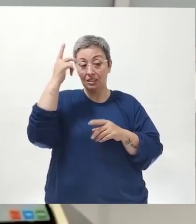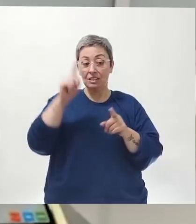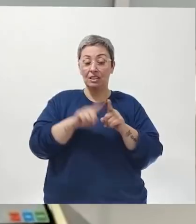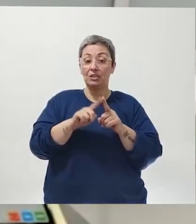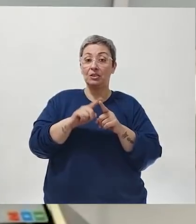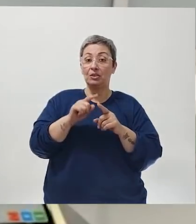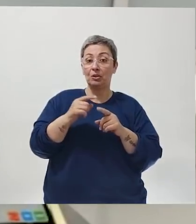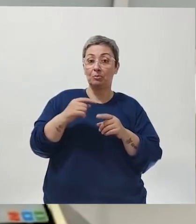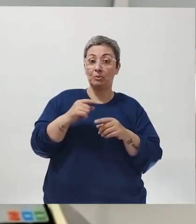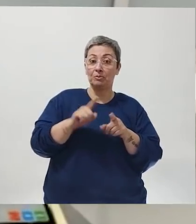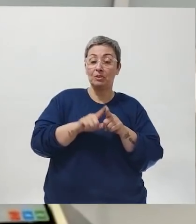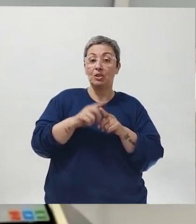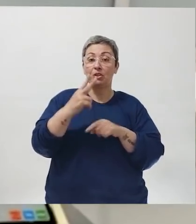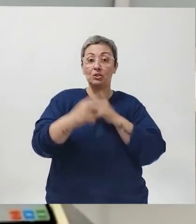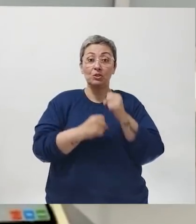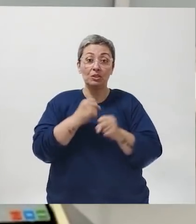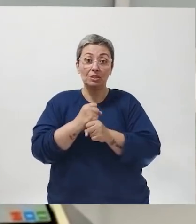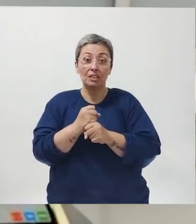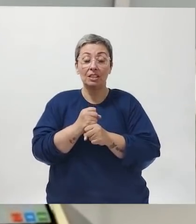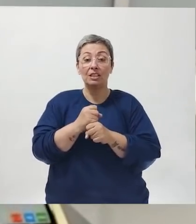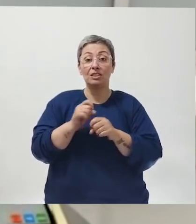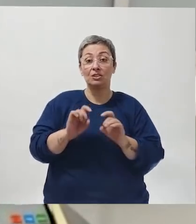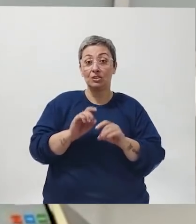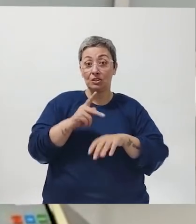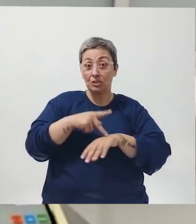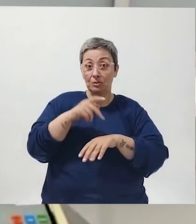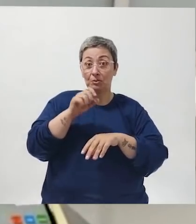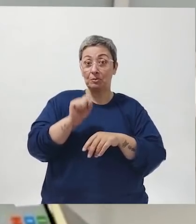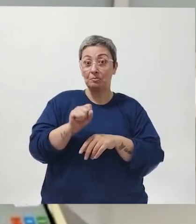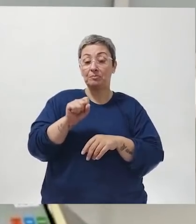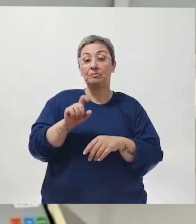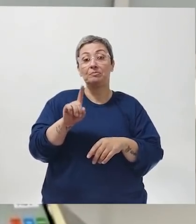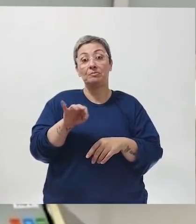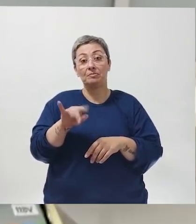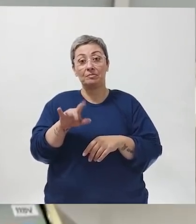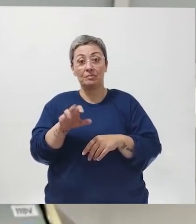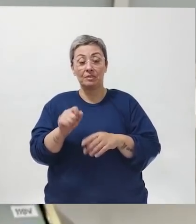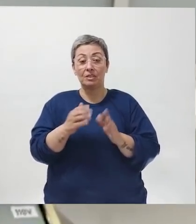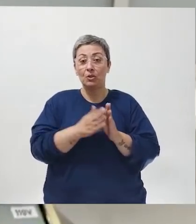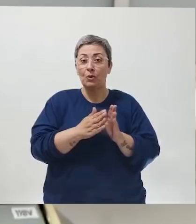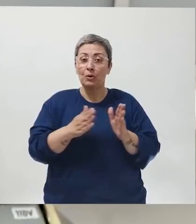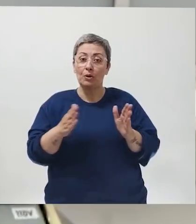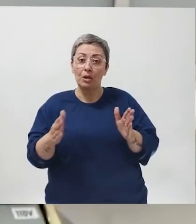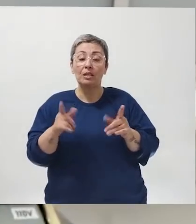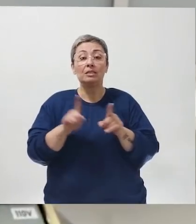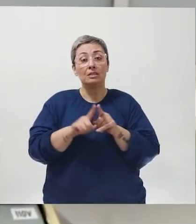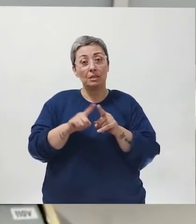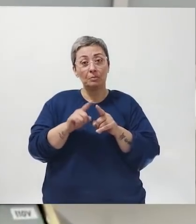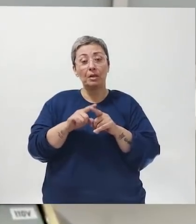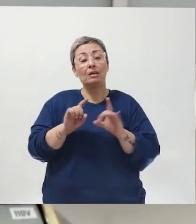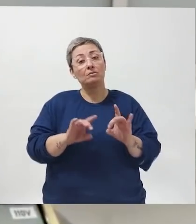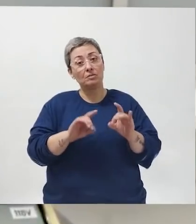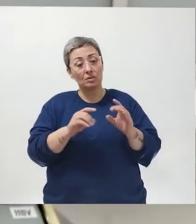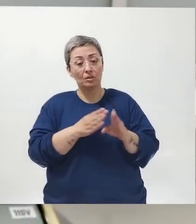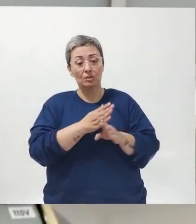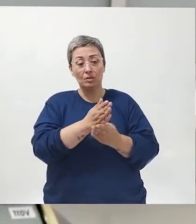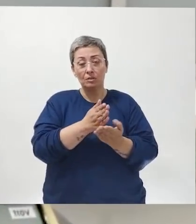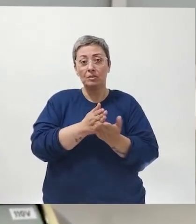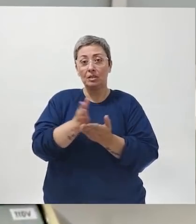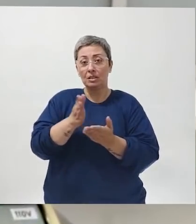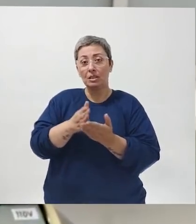pediatria. E aí, nesse período, eu também passei por algumas especialidades. E o que me chamou mais a atenção foi